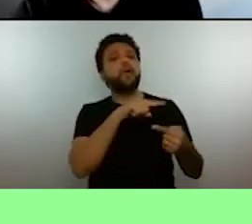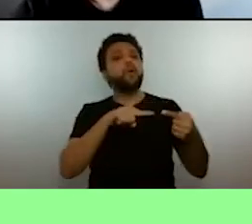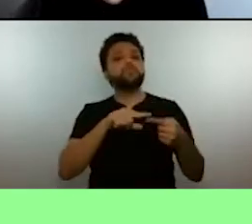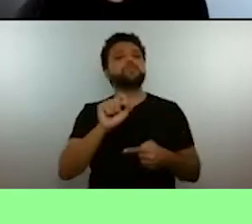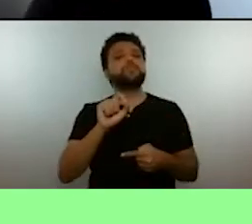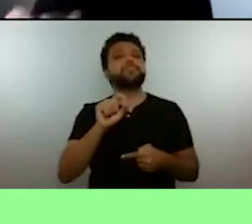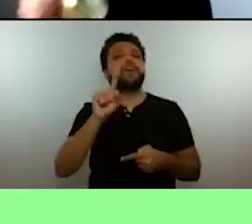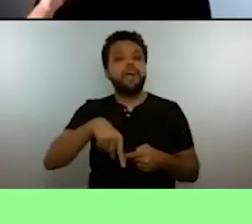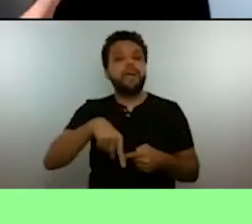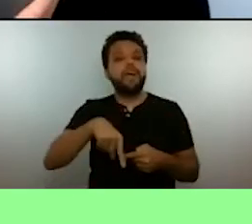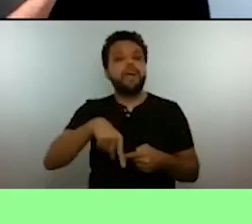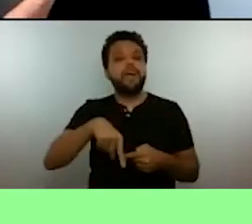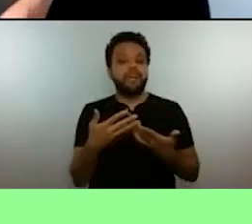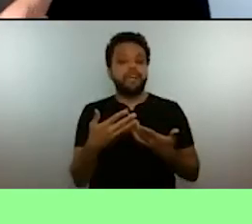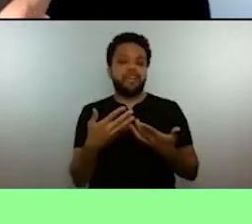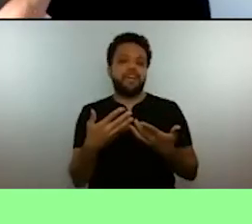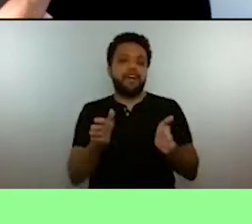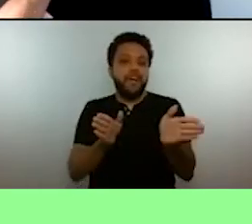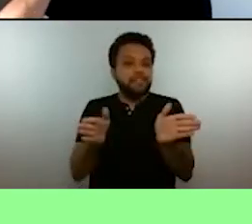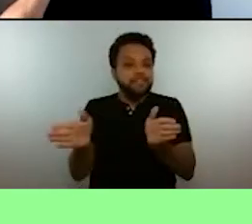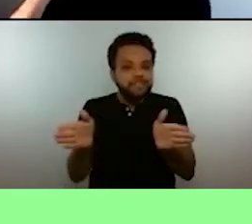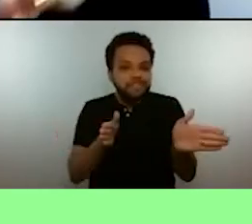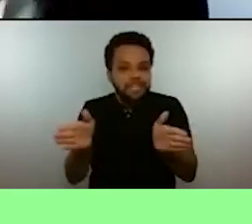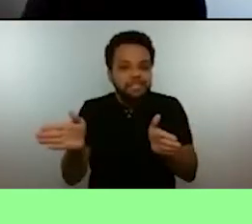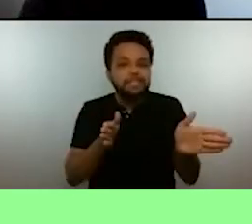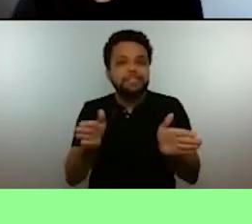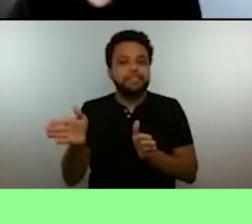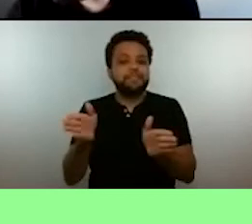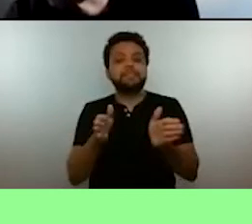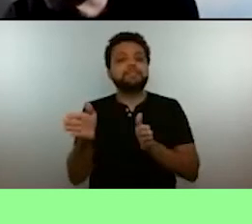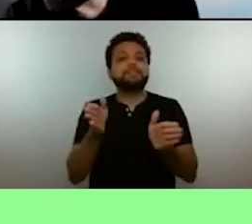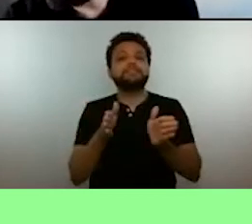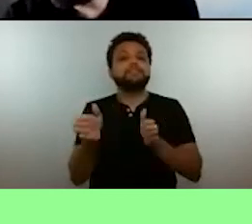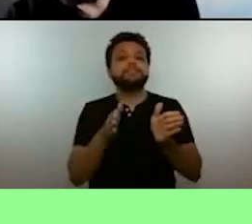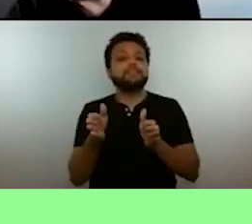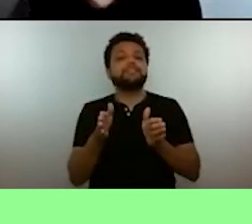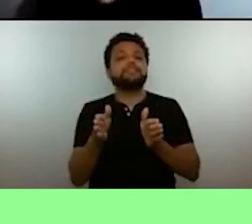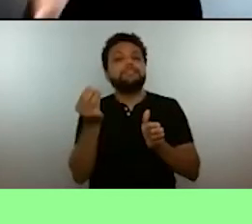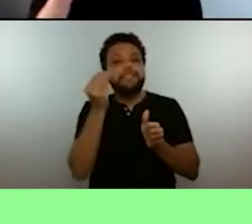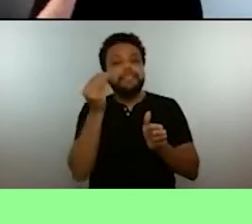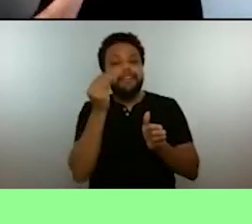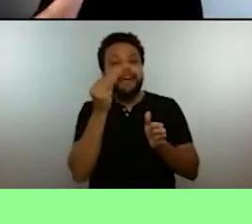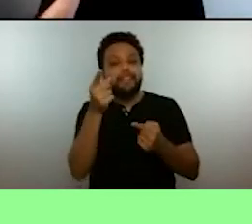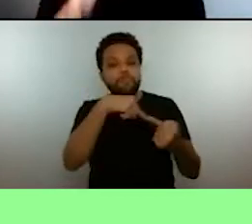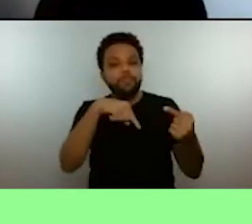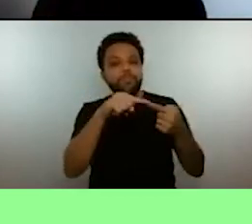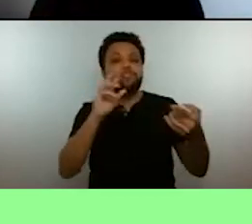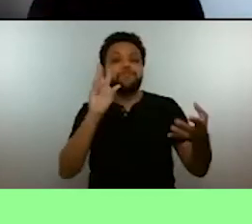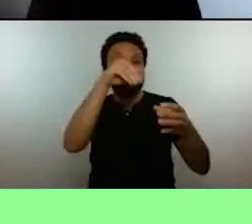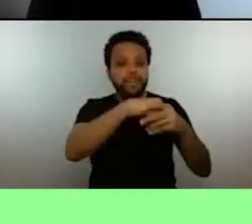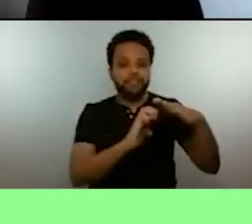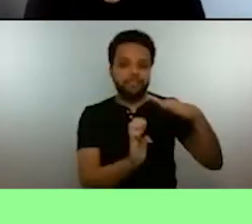tornar a acessibilidade um objetivo dentro das empresas e que isso seja visto